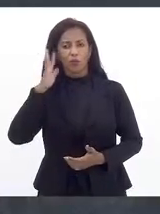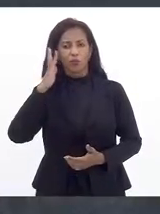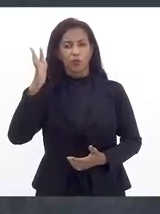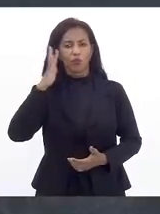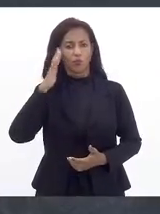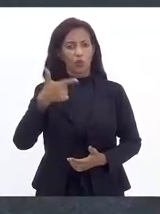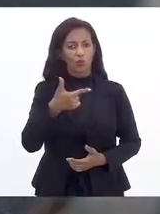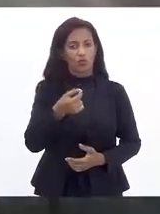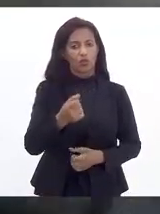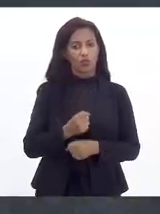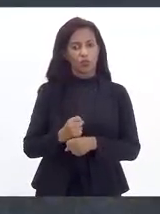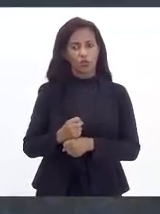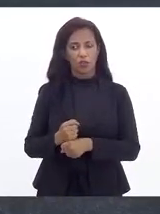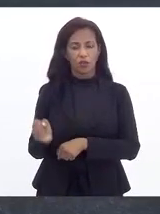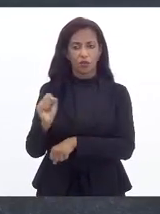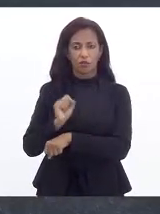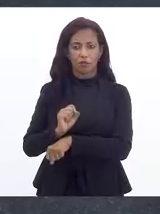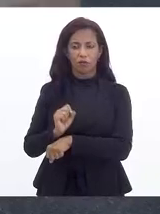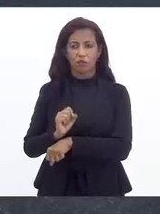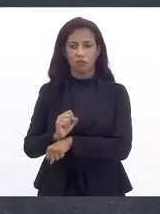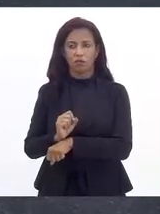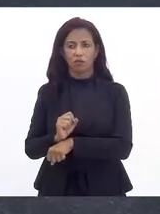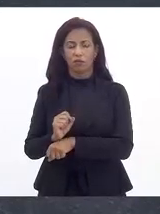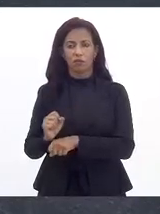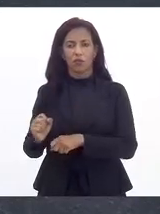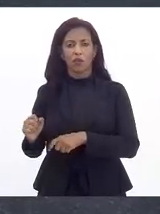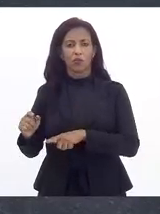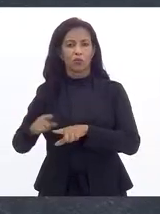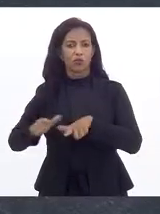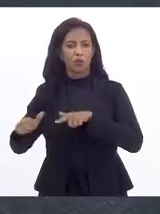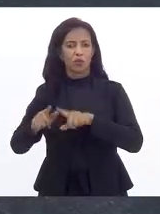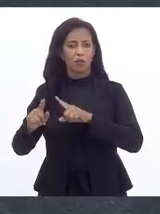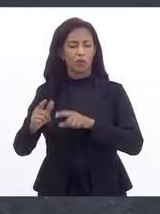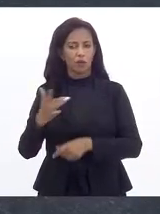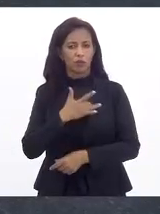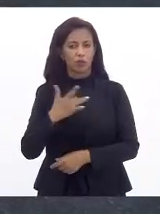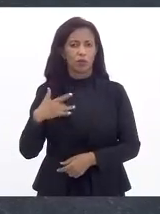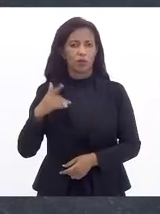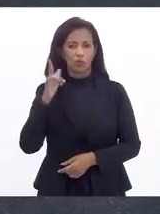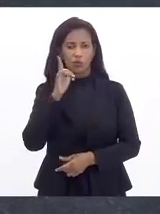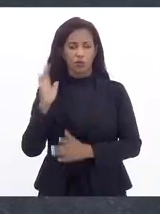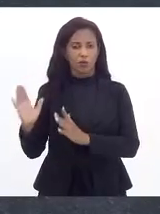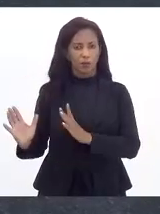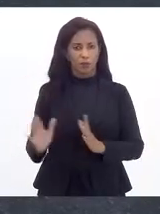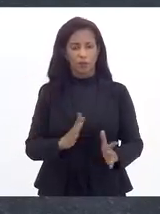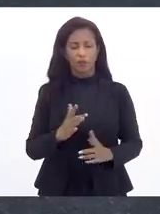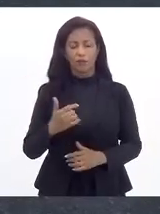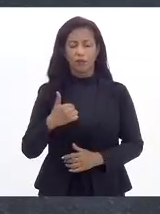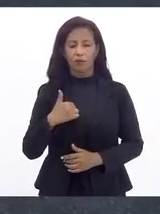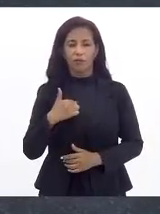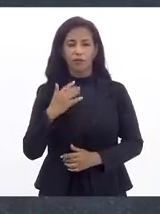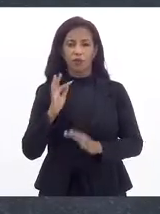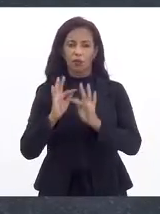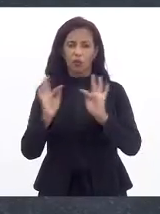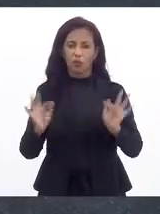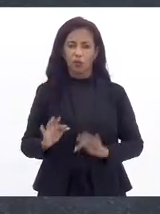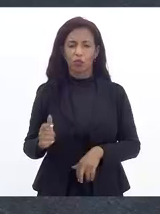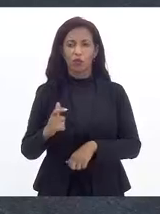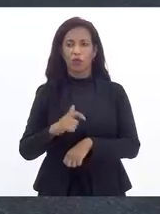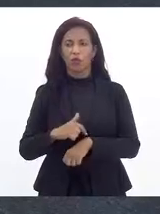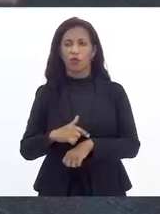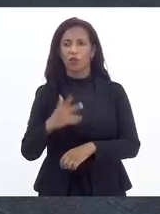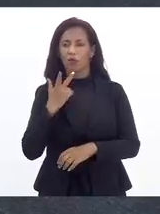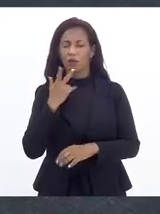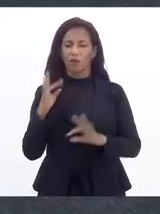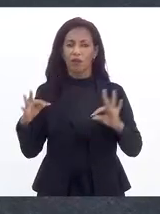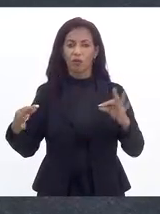de 20 anos dos funcionários da área da saúde, de conseguir o plano de carga salarial. Então, estou muito feliz nesse momento e dizer para